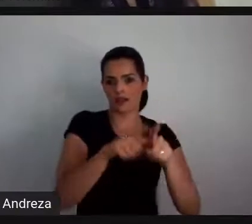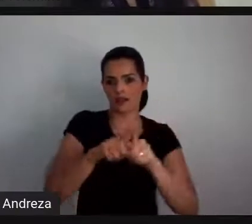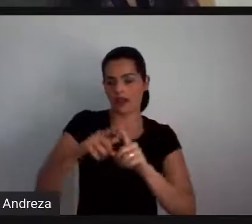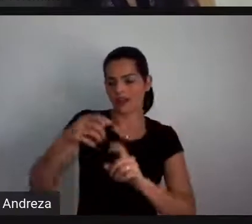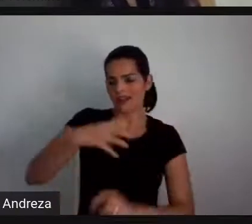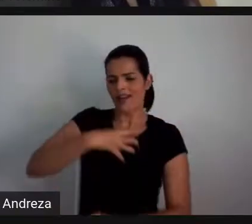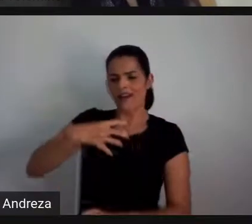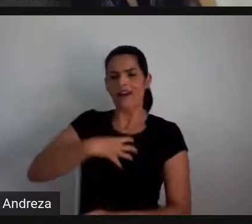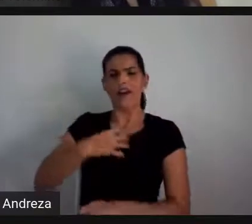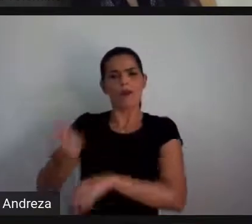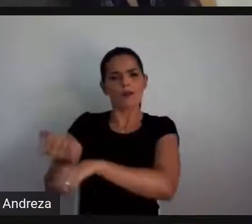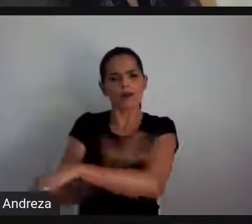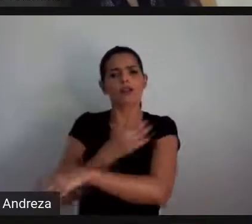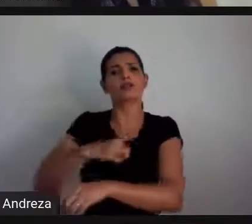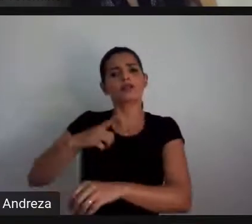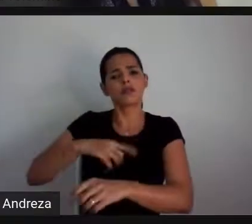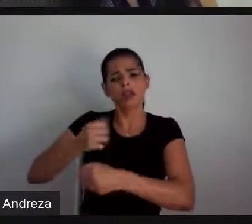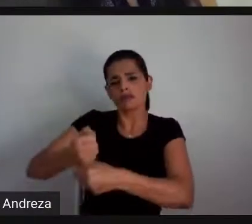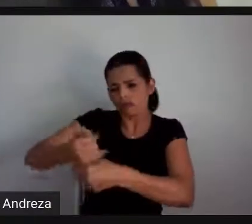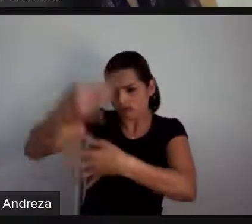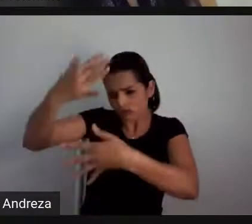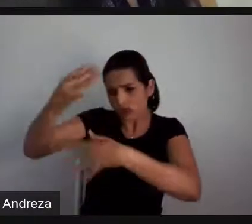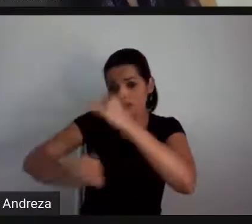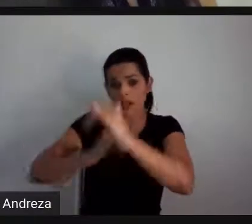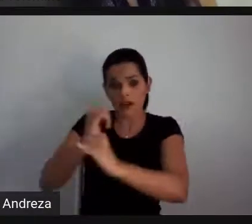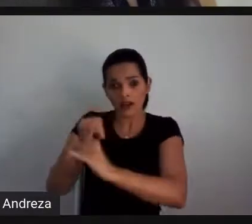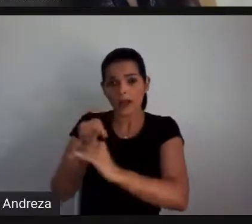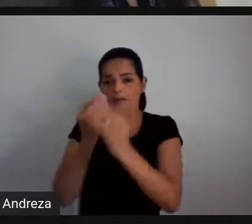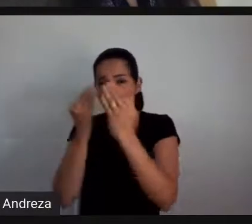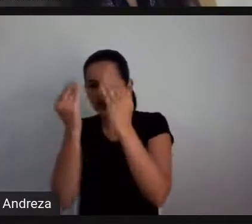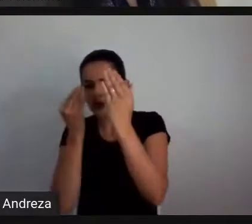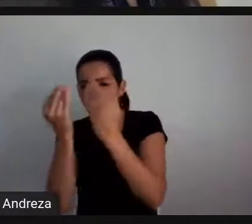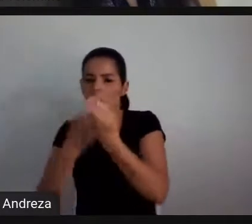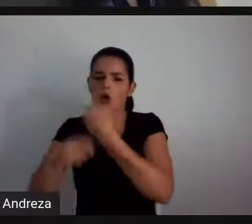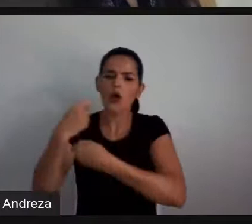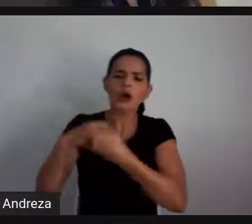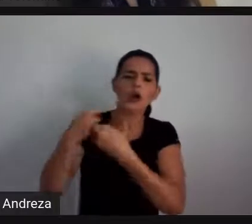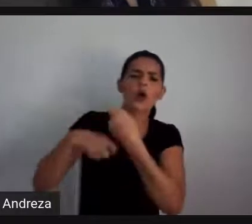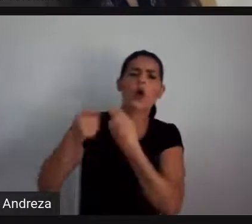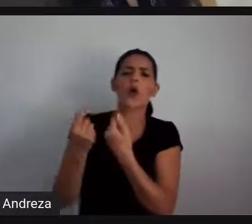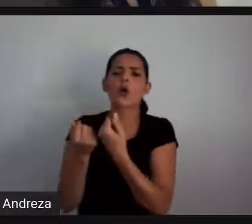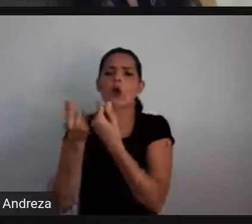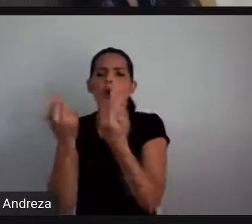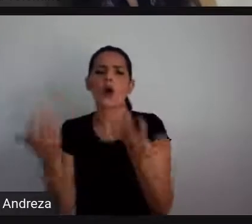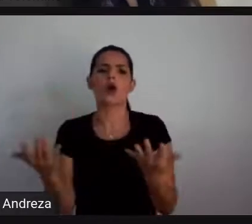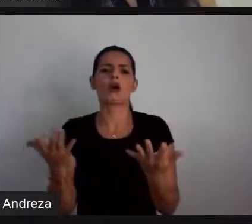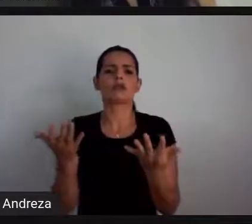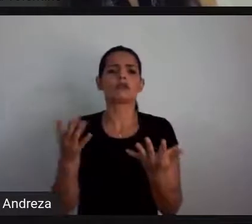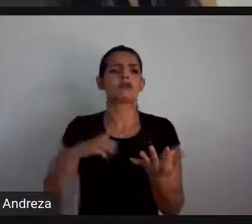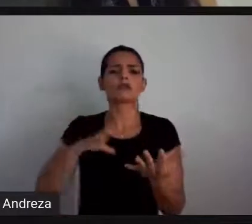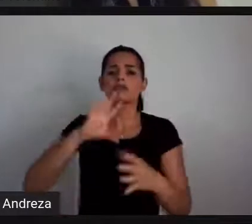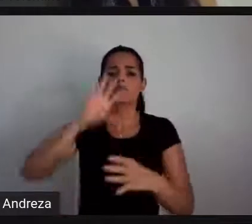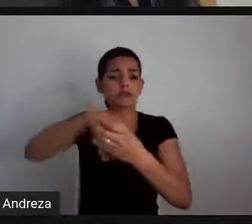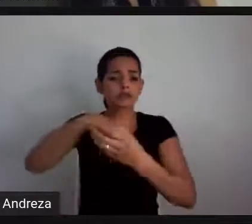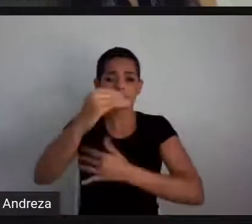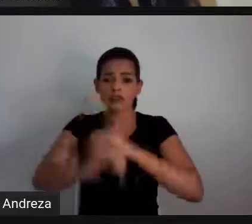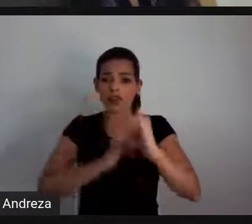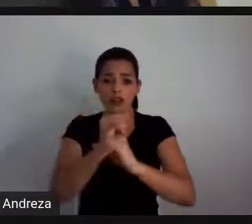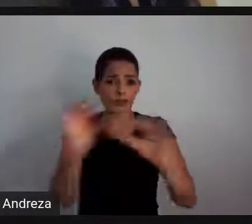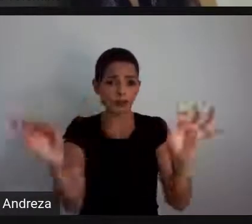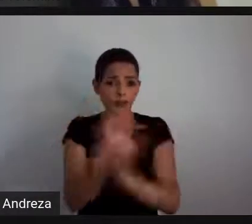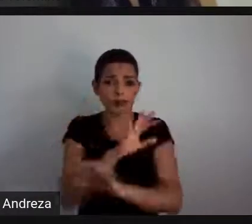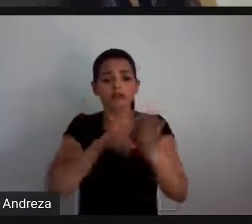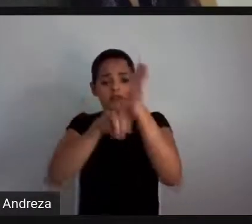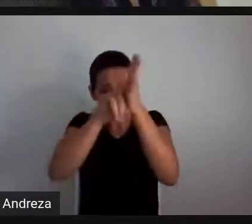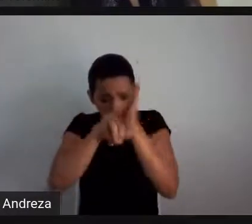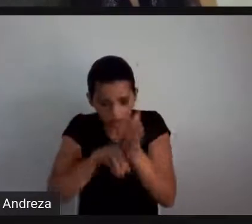internet, né? Se a gente for entrar na parte da psicologia econômica, que a gente vai falar sobre os vieses, está tudo na internet, sabe?